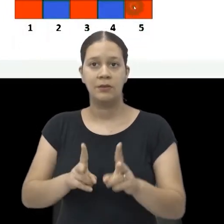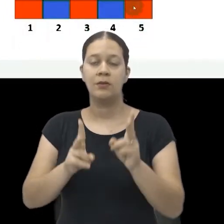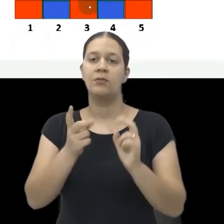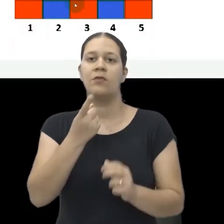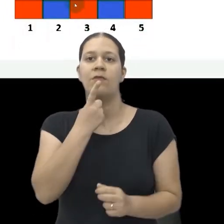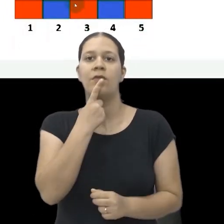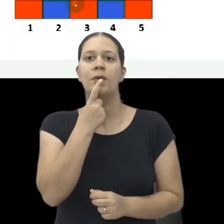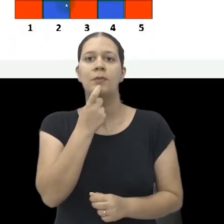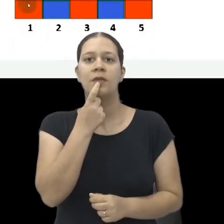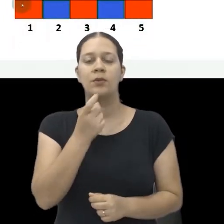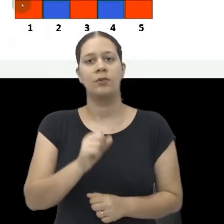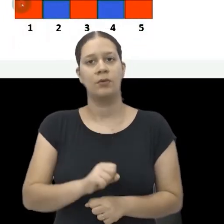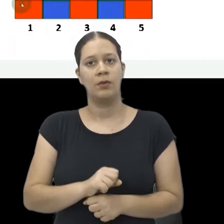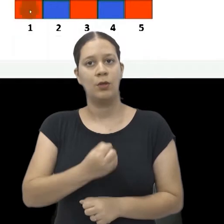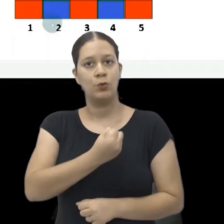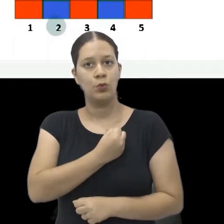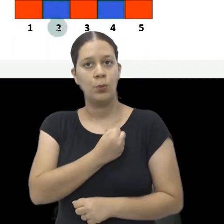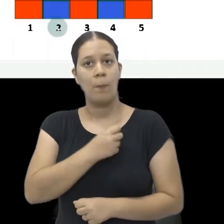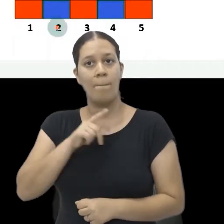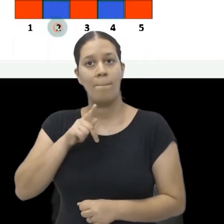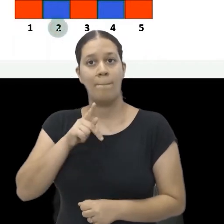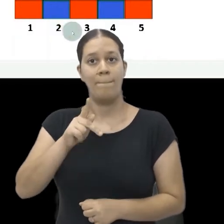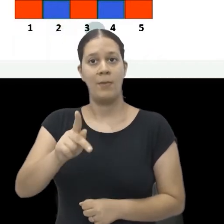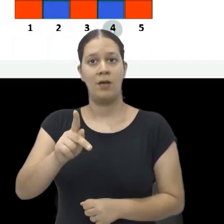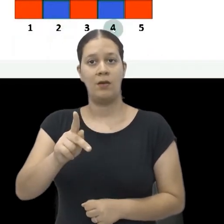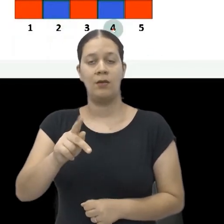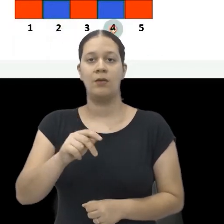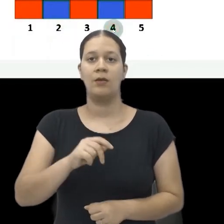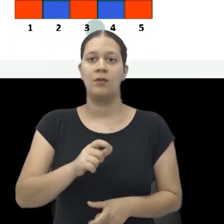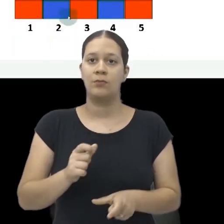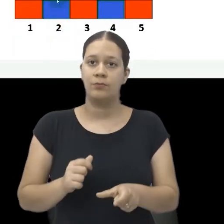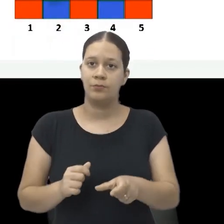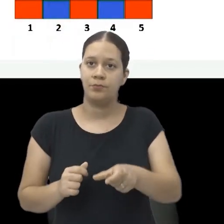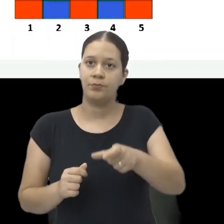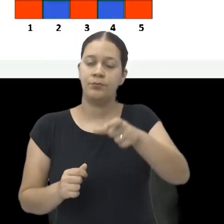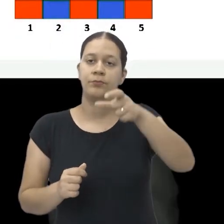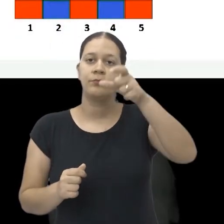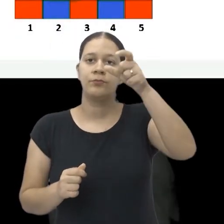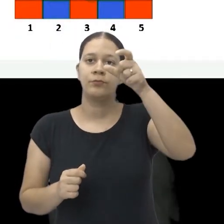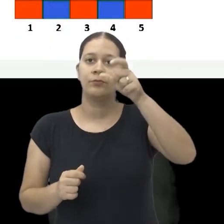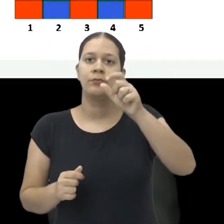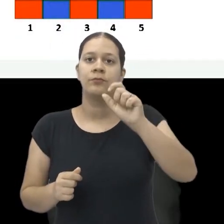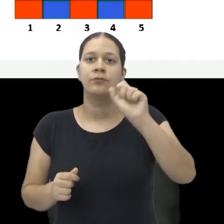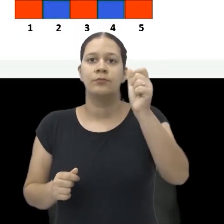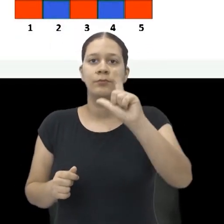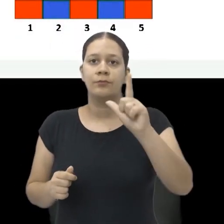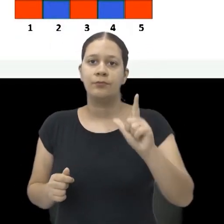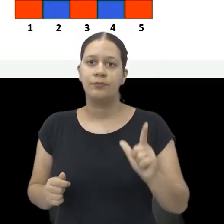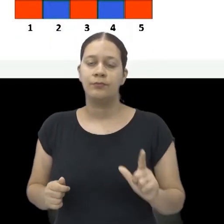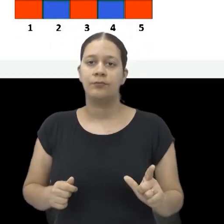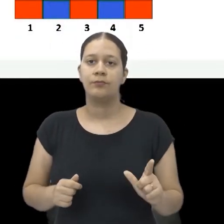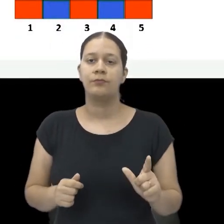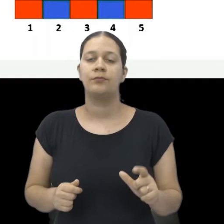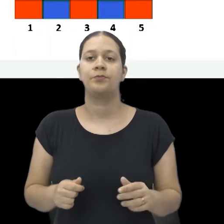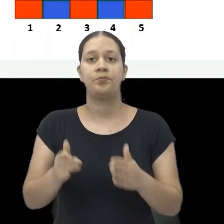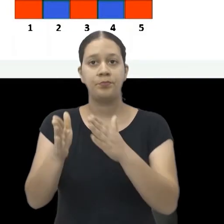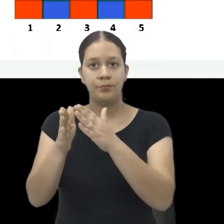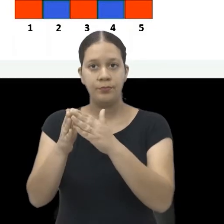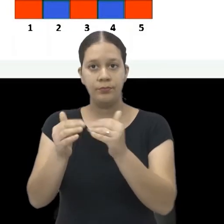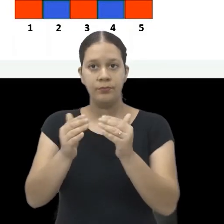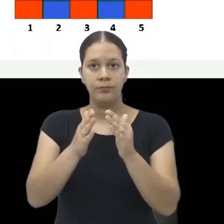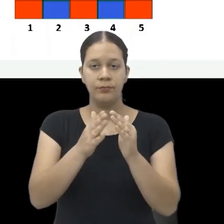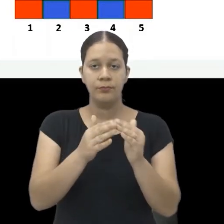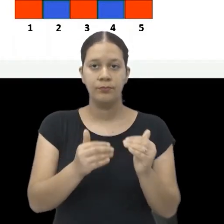sempre vermelhas. E os números pares, as colunas são azul. Já que